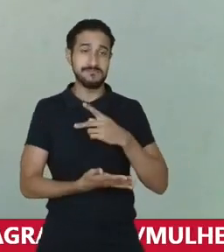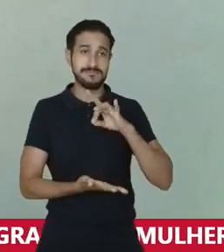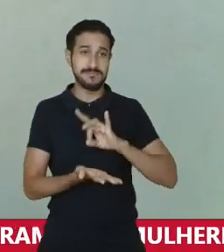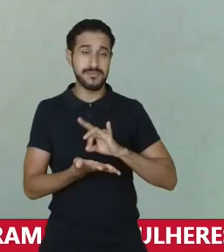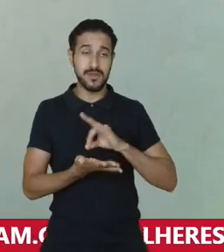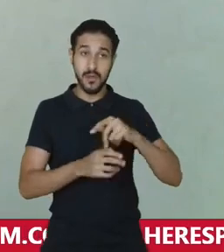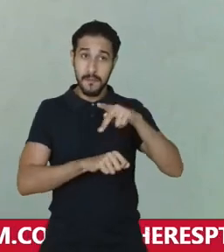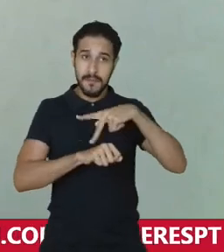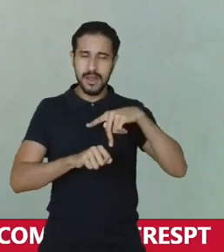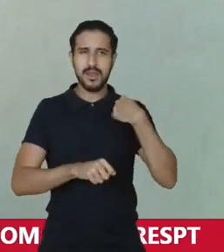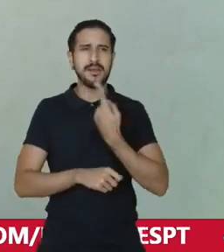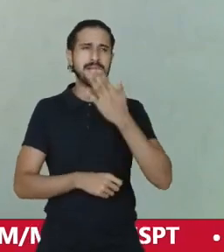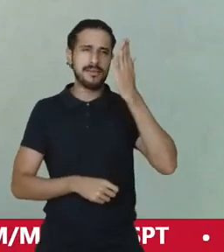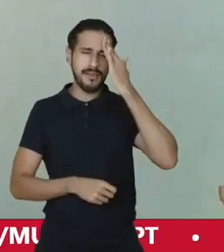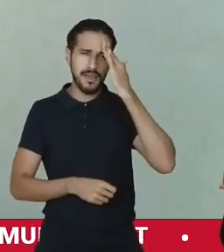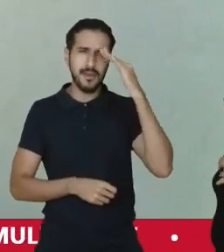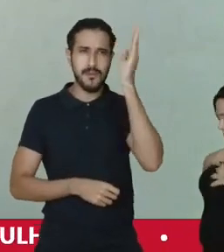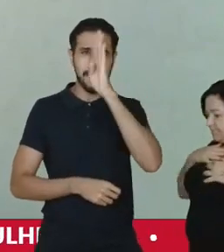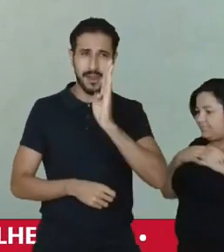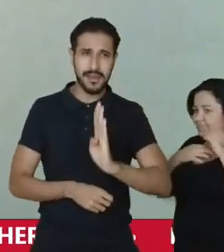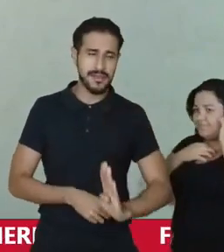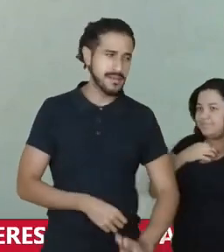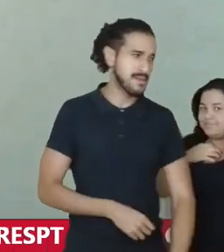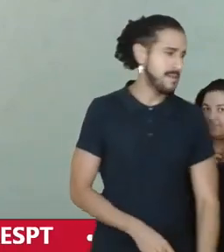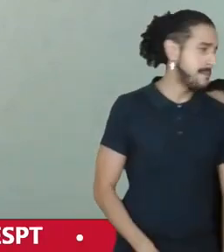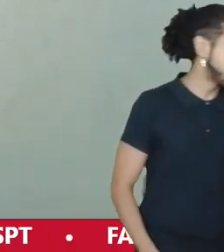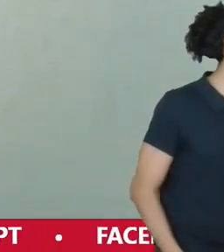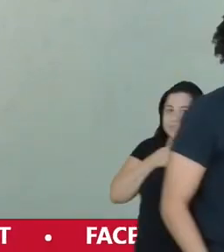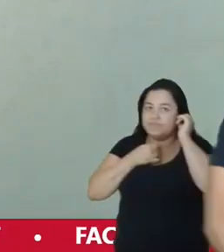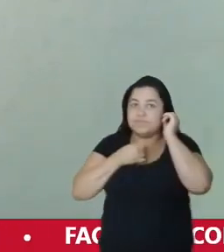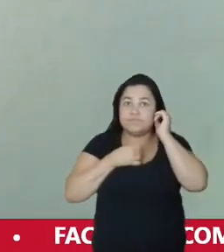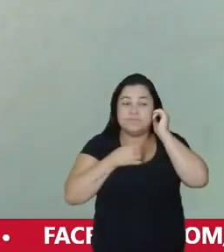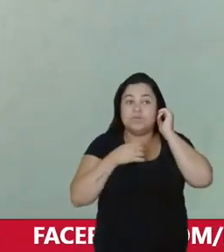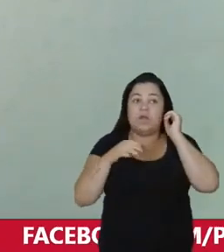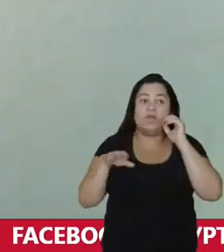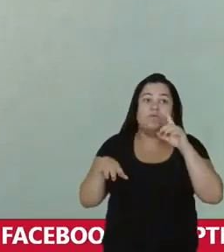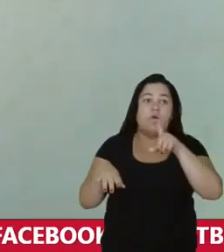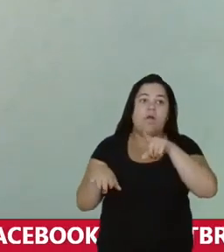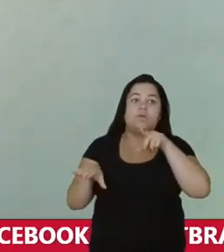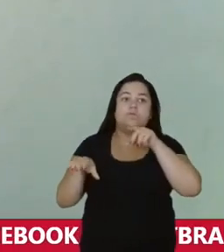né? E a gente sabe, o Brasil é um dos países onde mais se matam